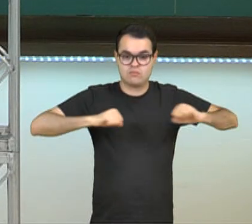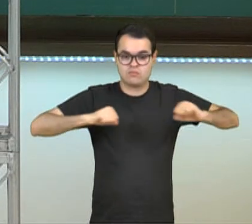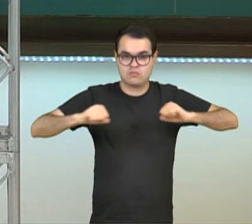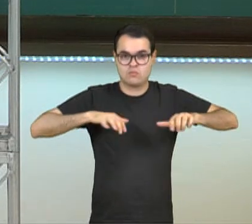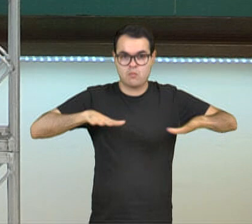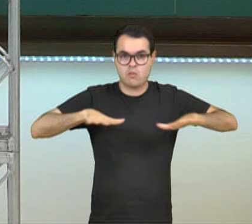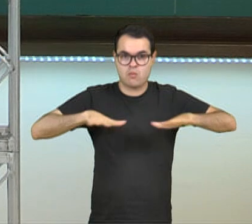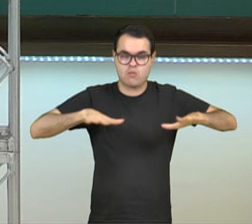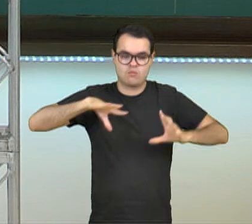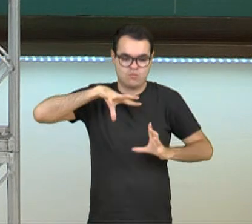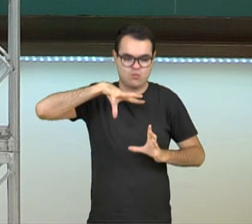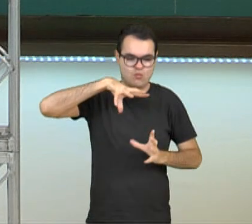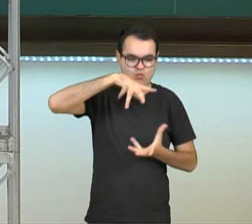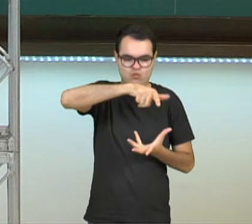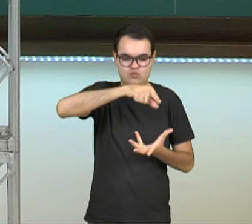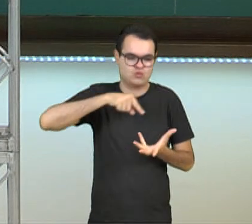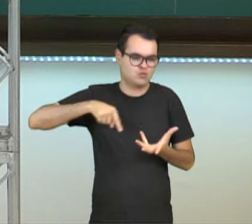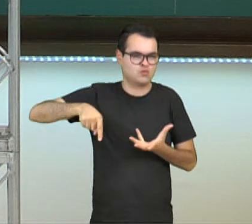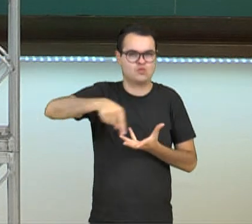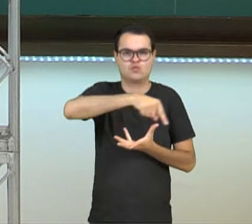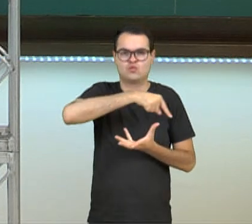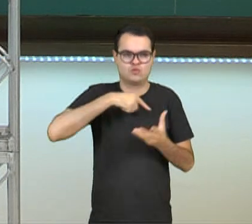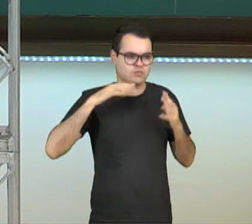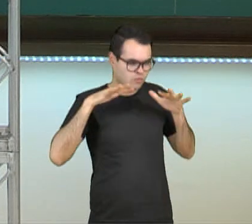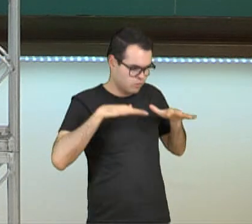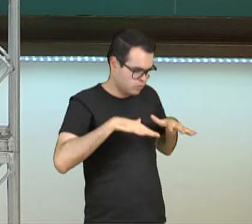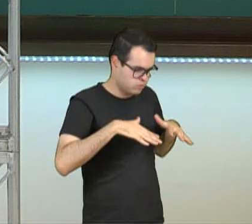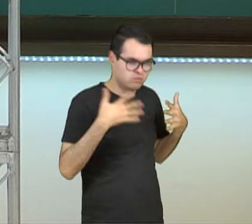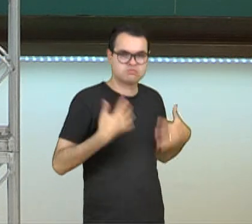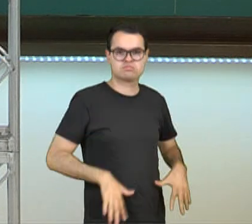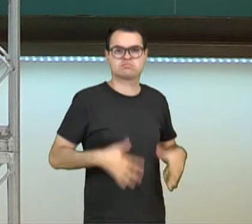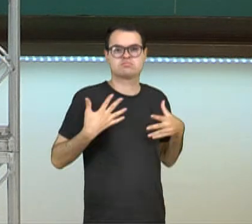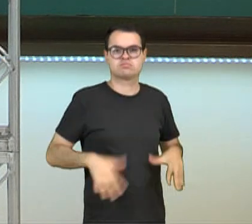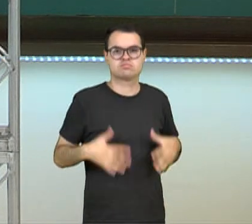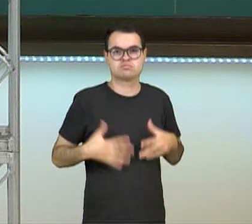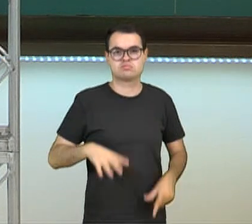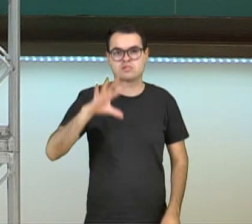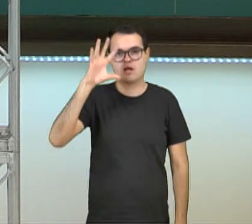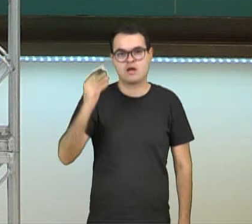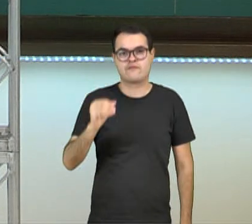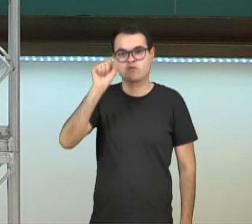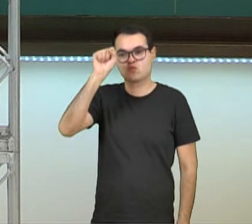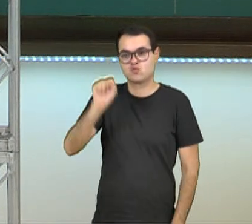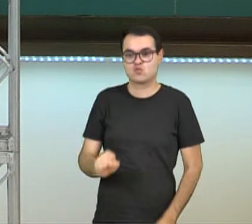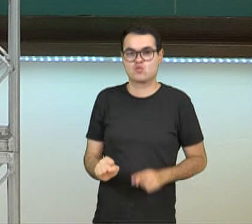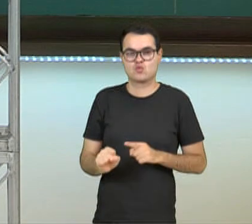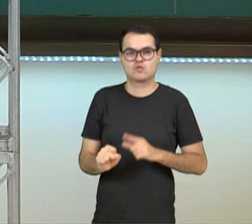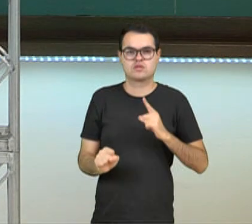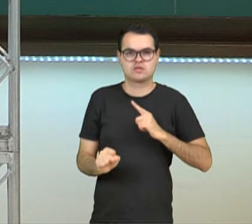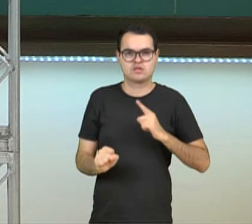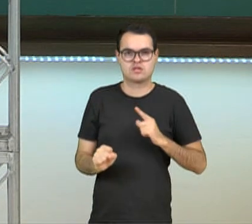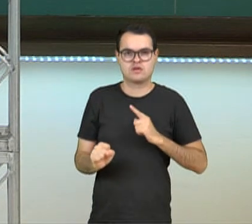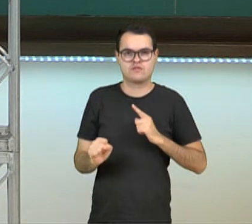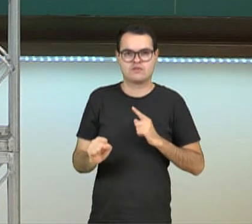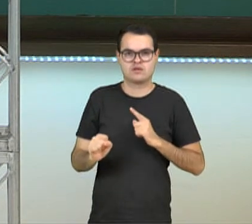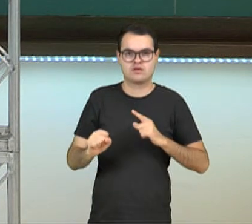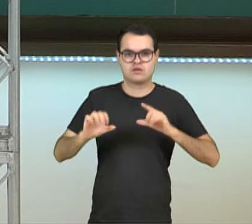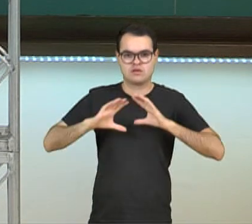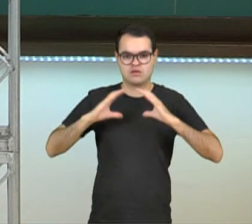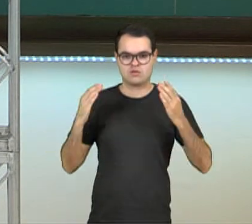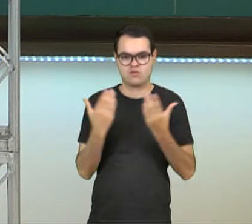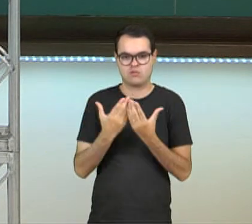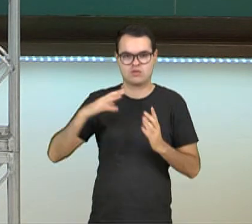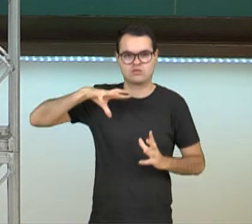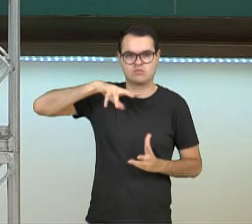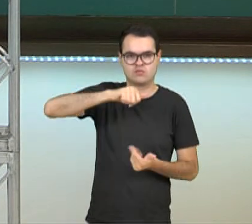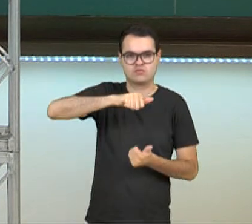mundo por causa disso, tá? Inclusive, na África do Sul, teve a Copa do Mundo com o objetivo de mostrar